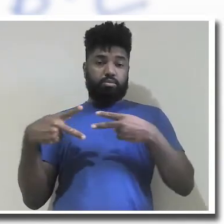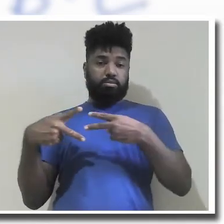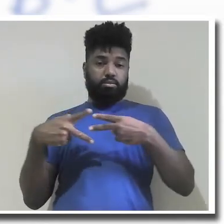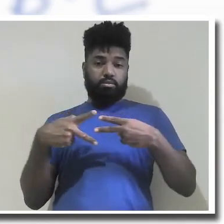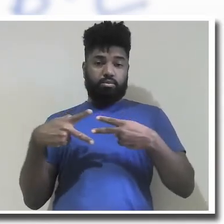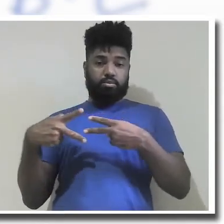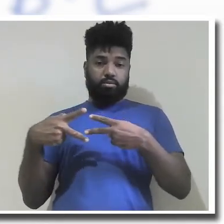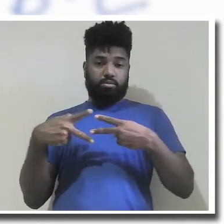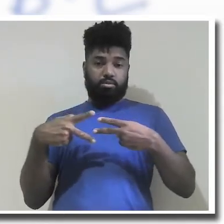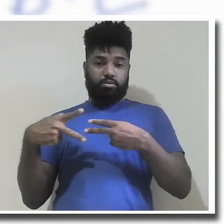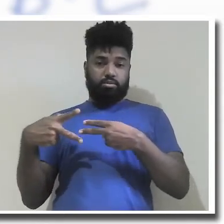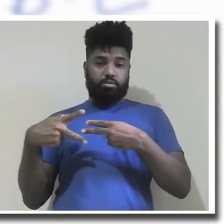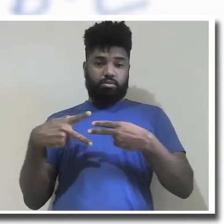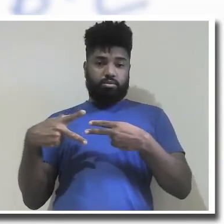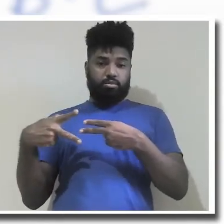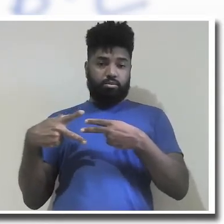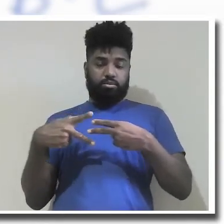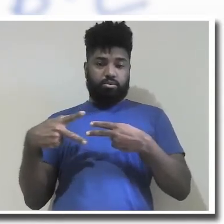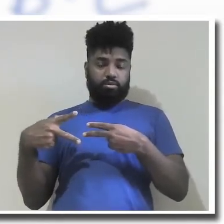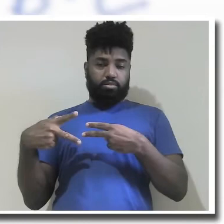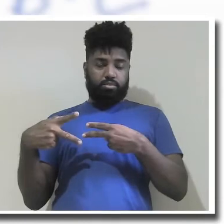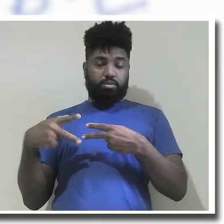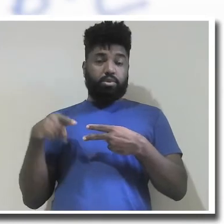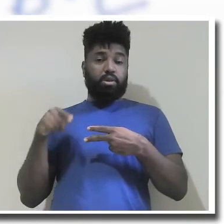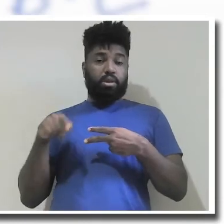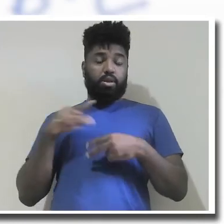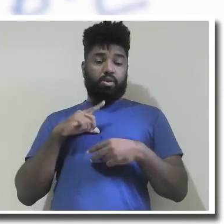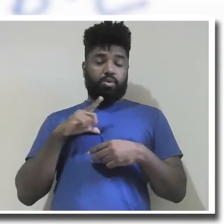A afirmação da esquerda implica